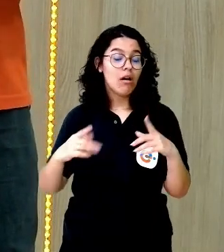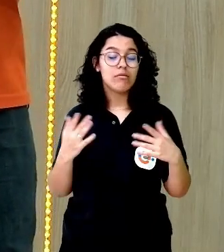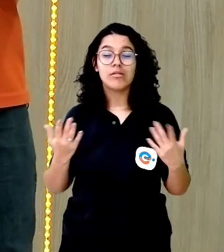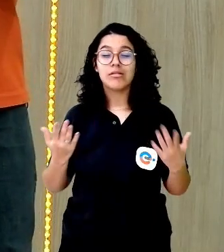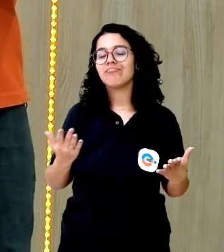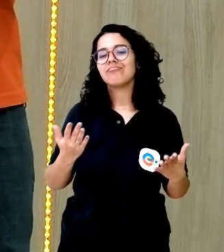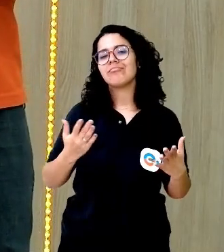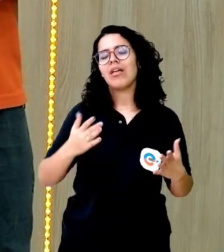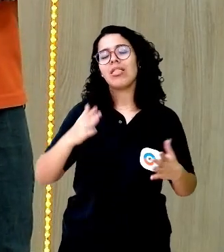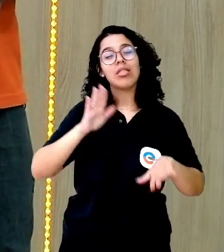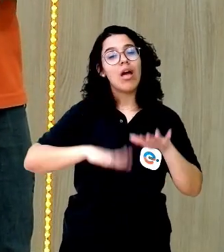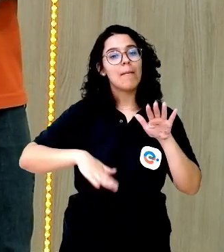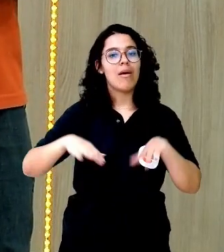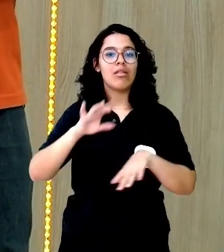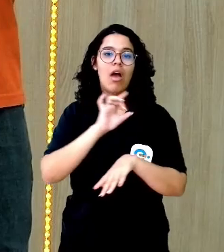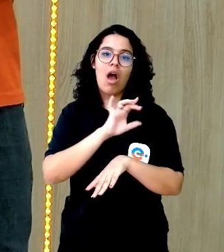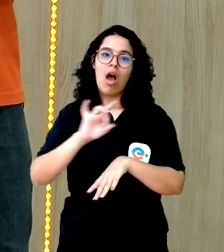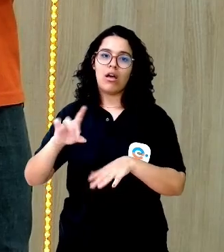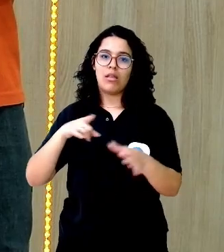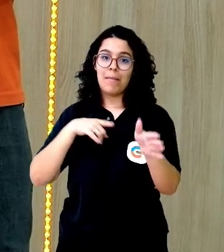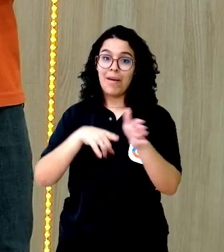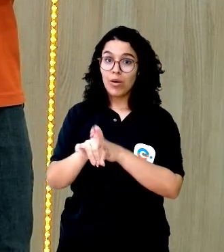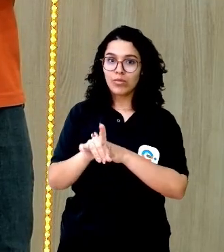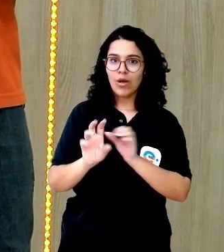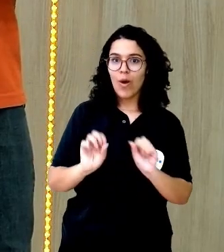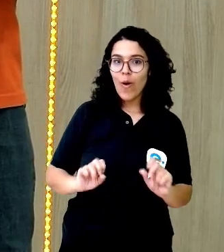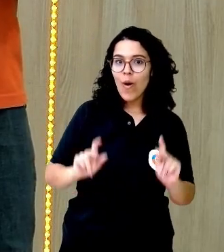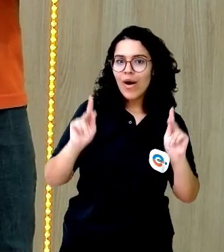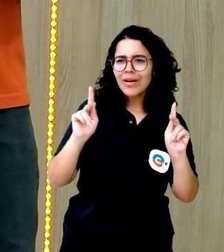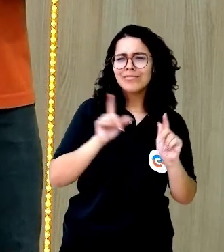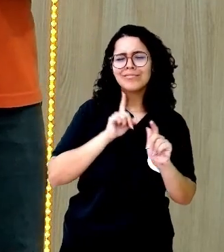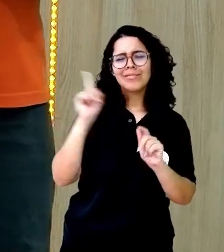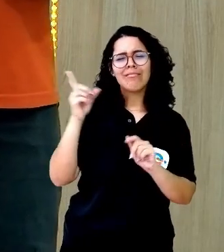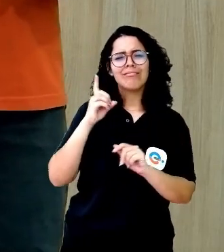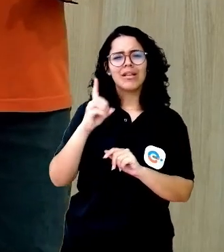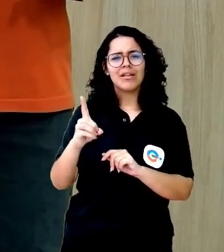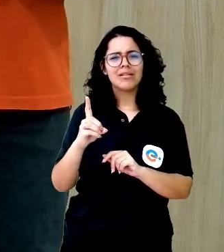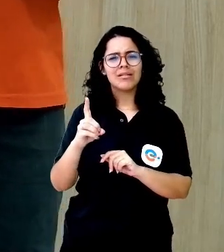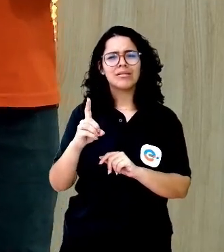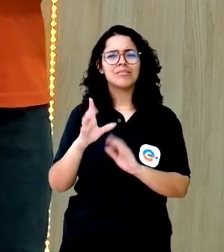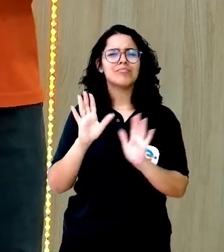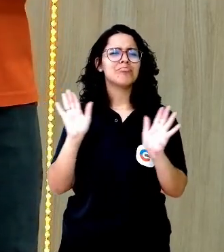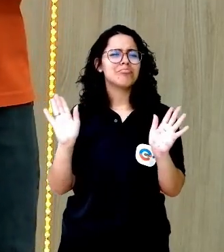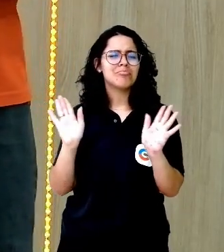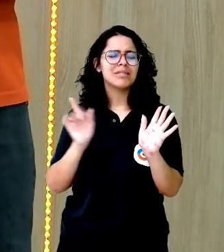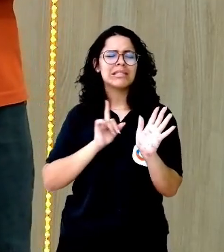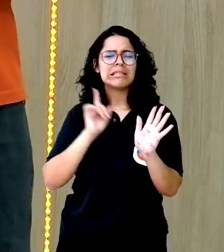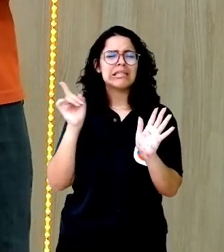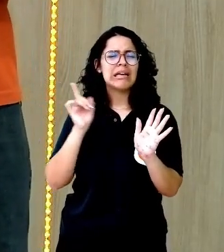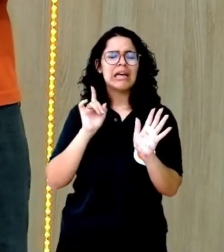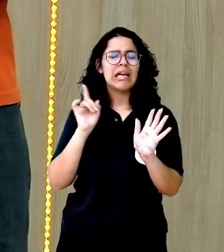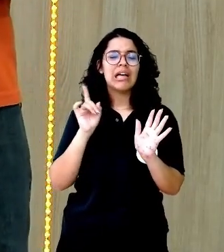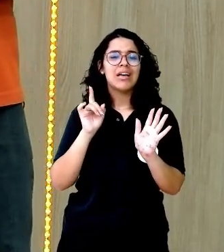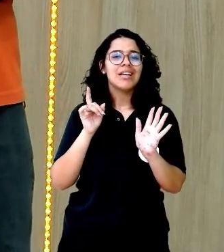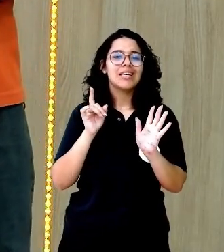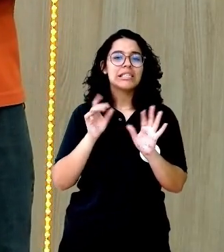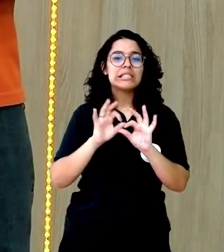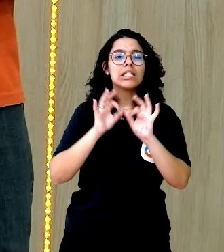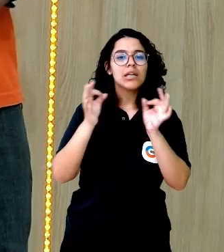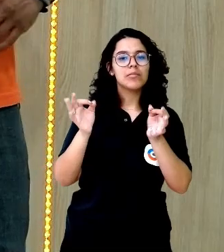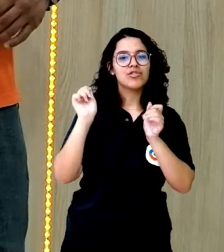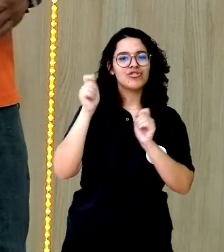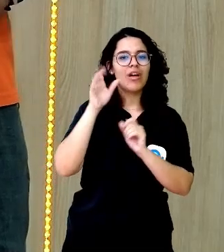de questão para questão. Tranquilo, pessoal, mas é um descritor muito em ordem de você